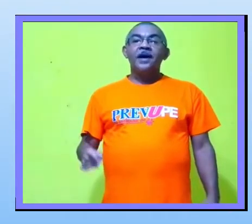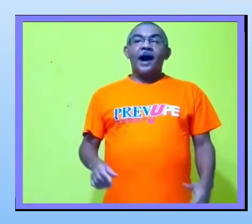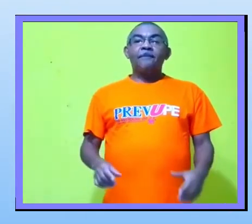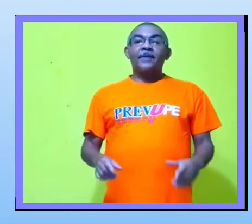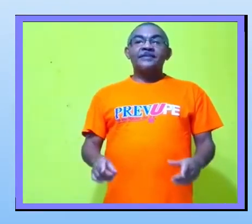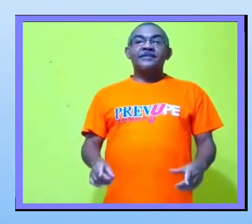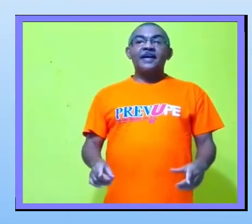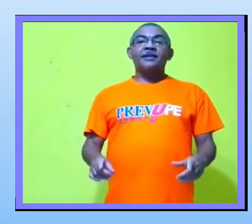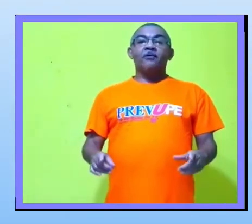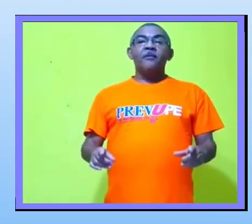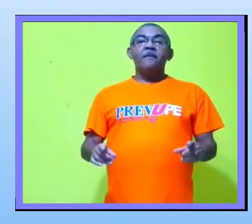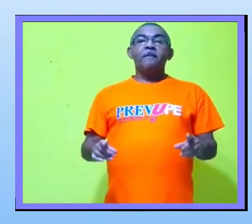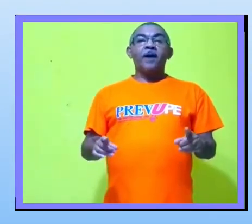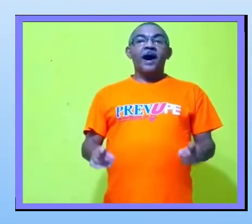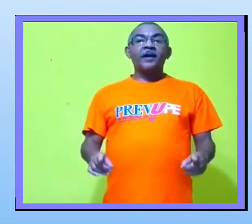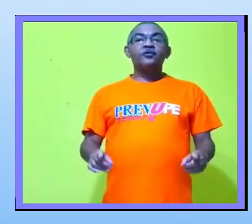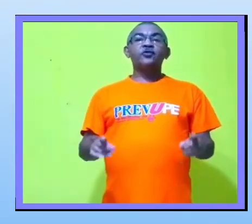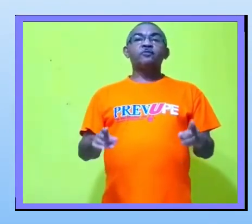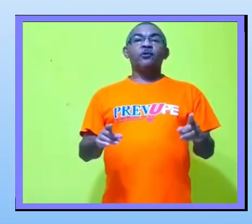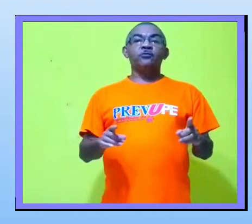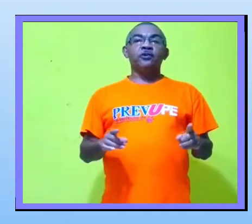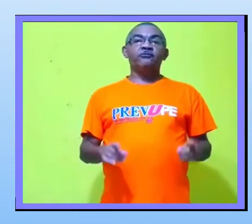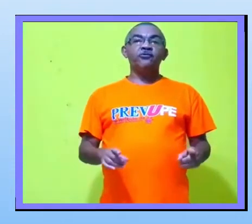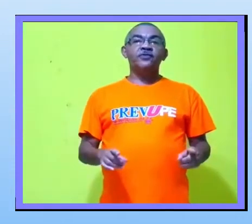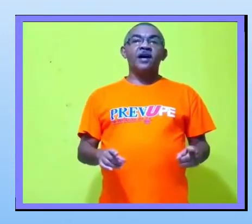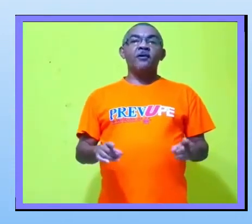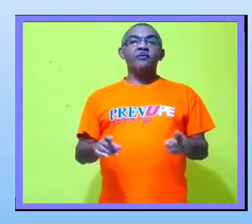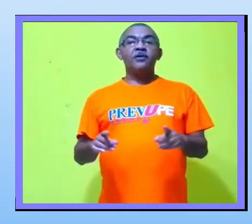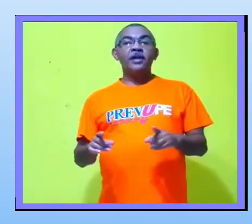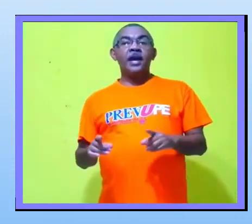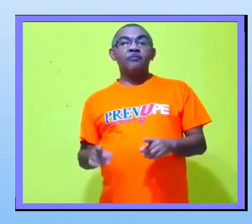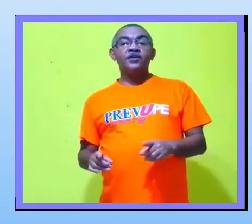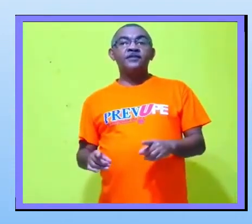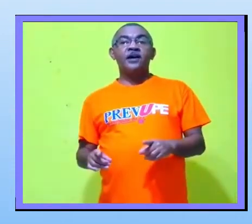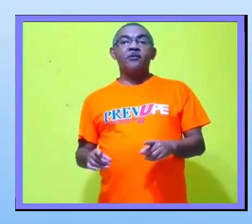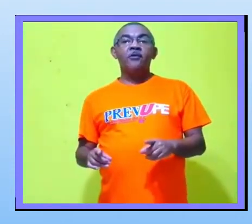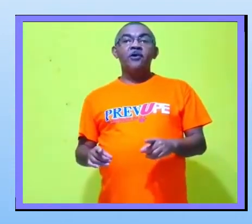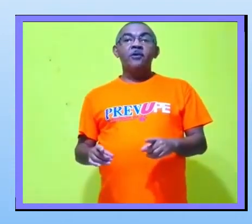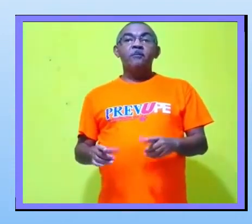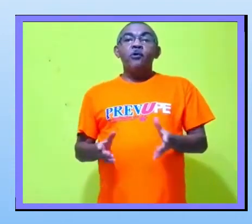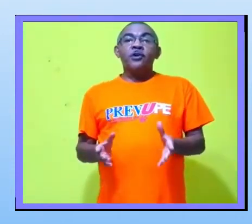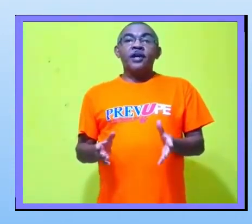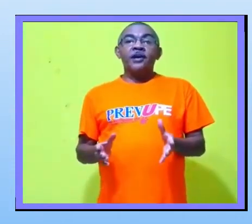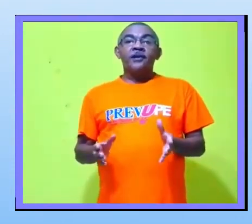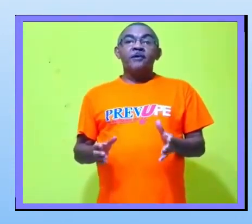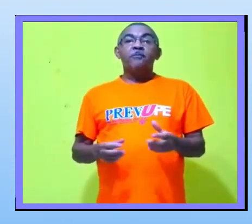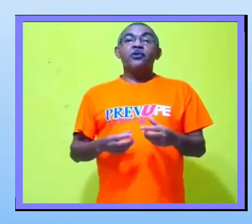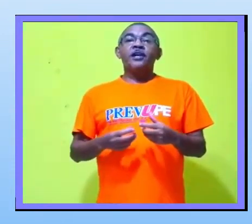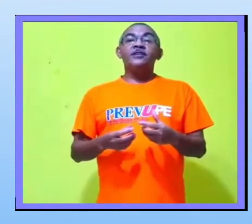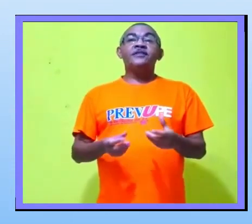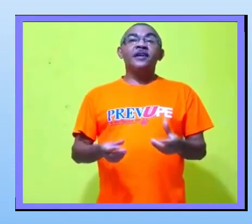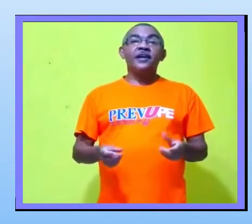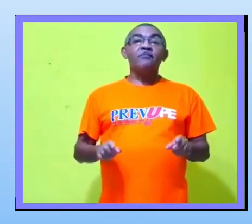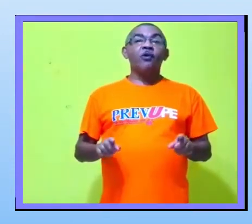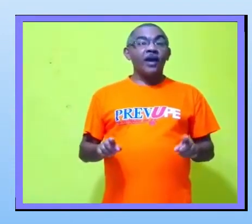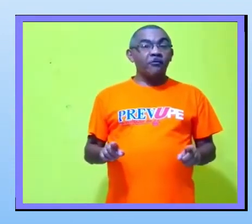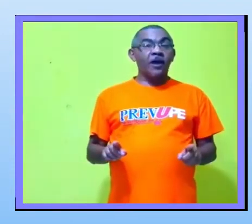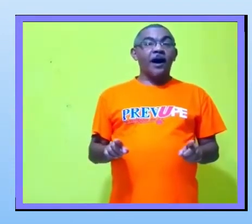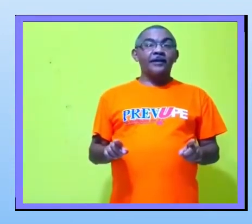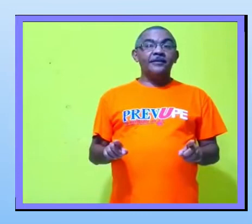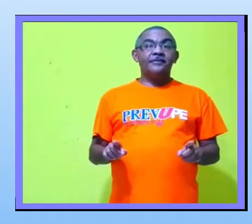térmica. Apresentam baixos pontos de fusão e ebulição. Por quê? Por eles